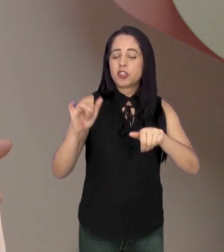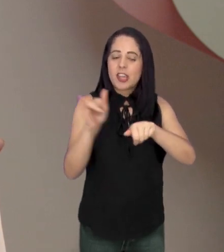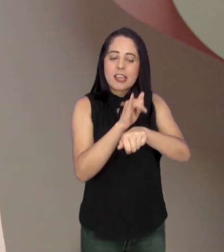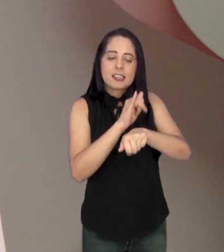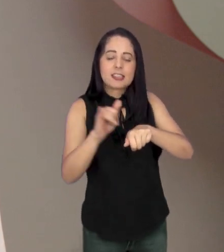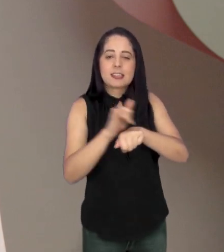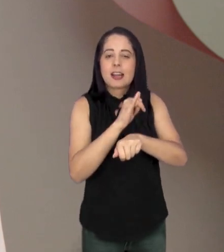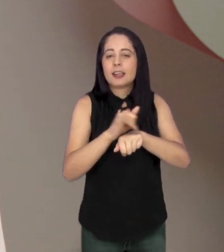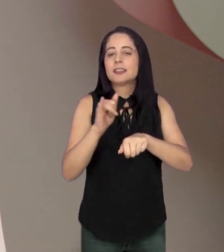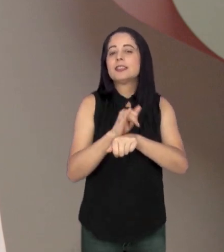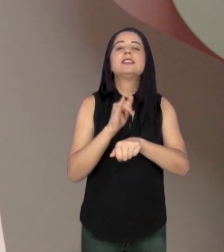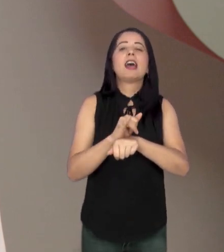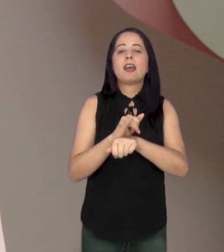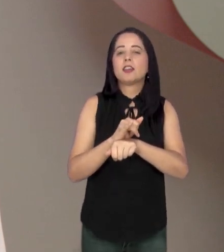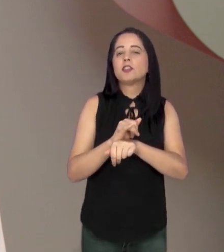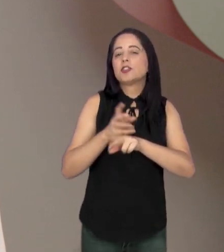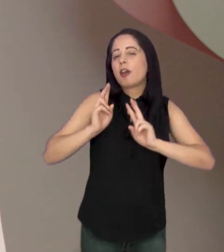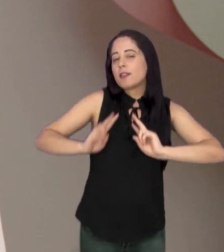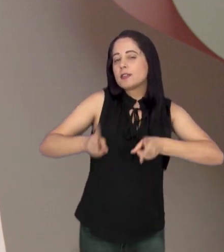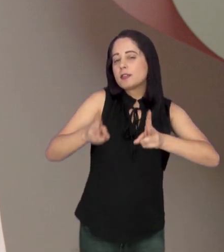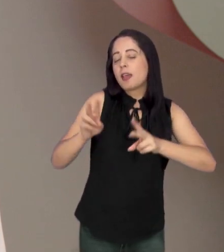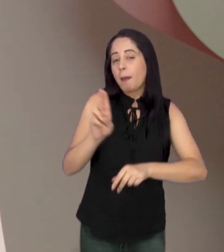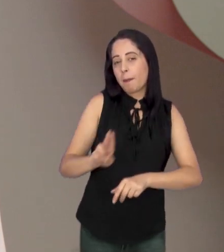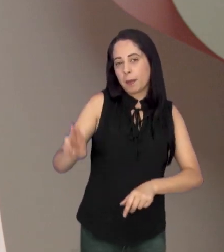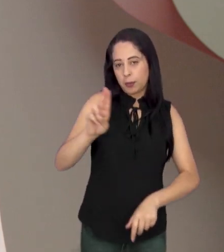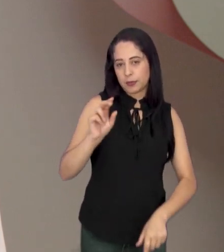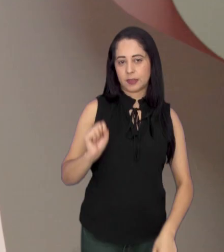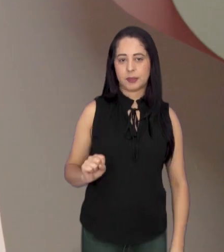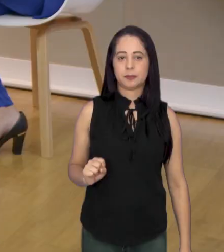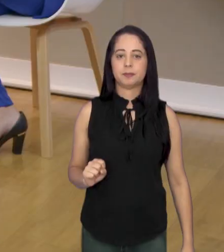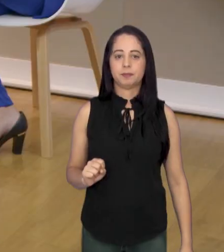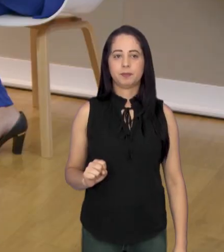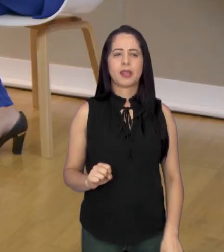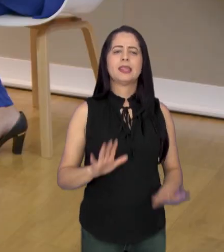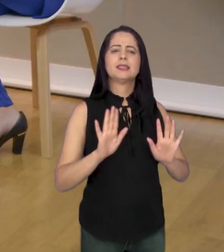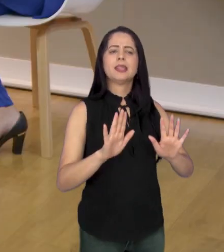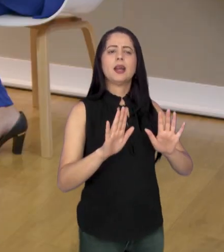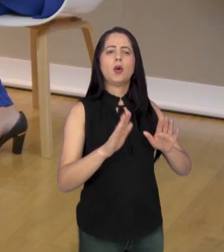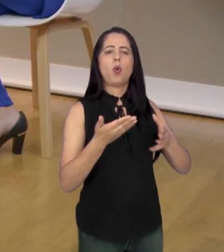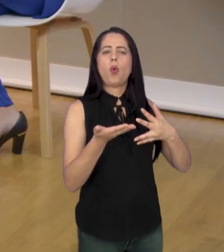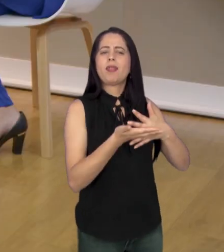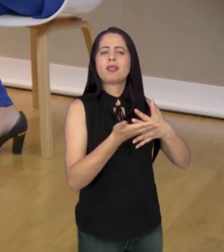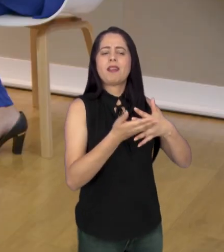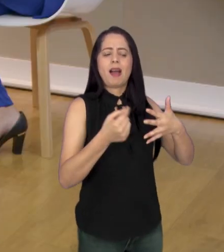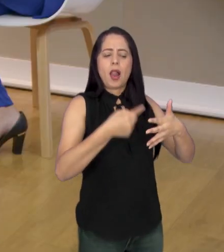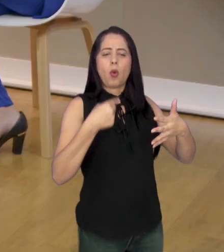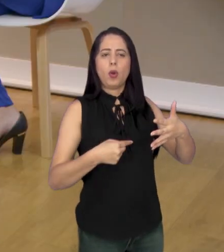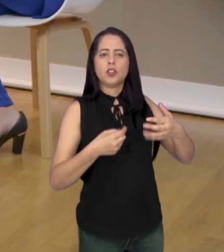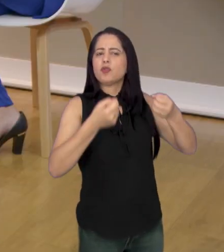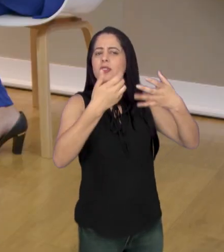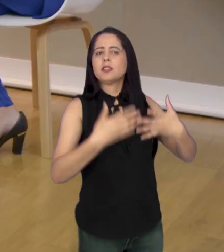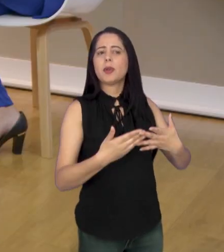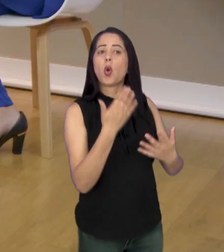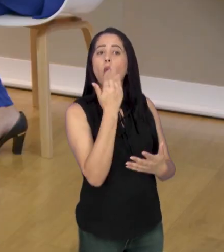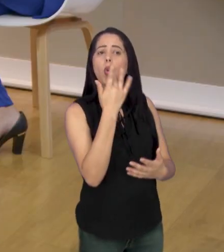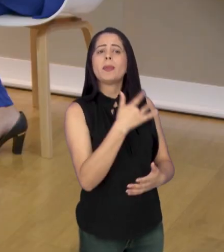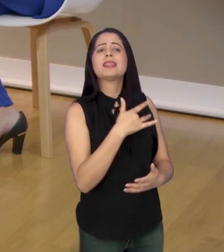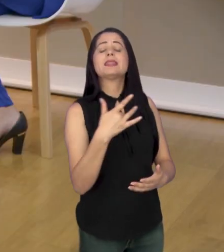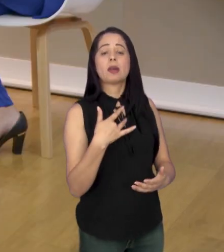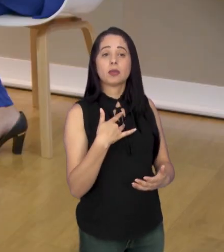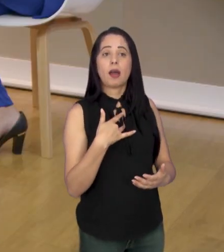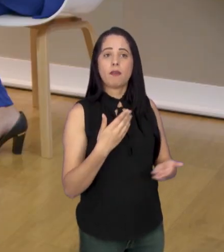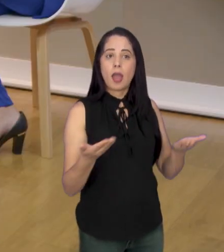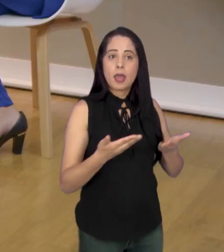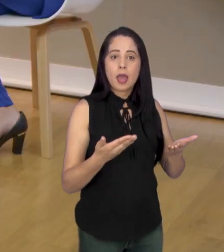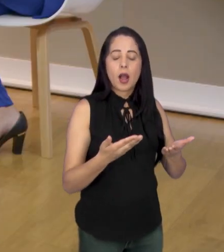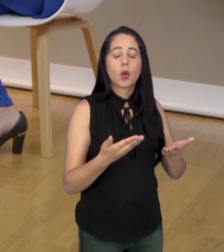boa alternativa aos tratamentos convencionais. Gabi, antes do intervalo nós falamos sobre os alimentos saudáveis. Sim. Agora